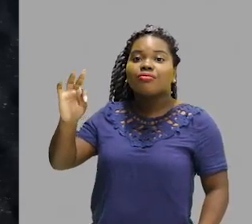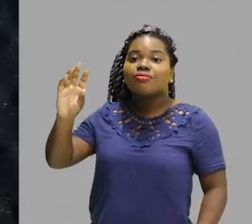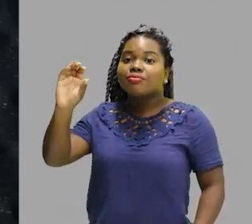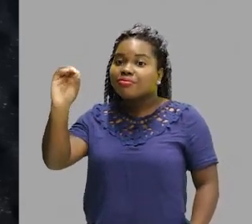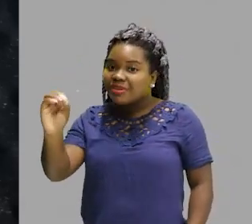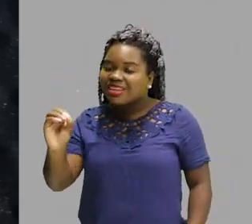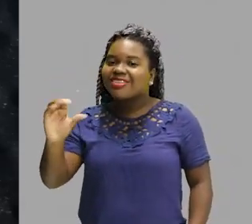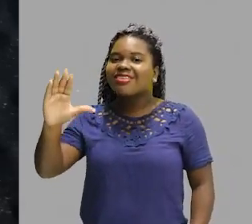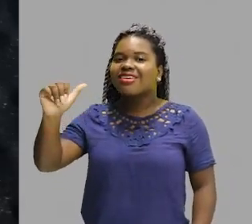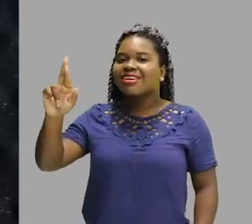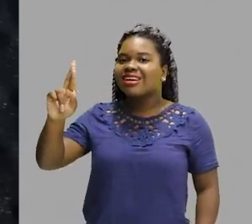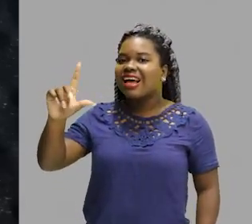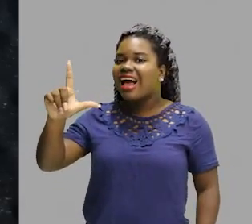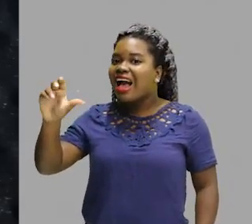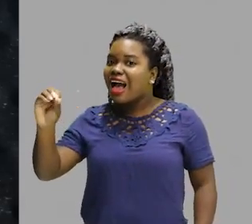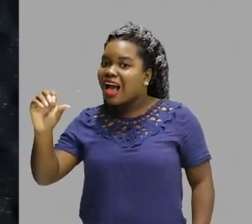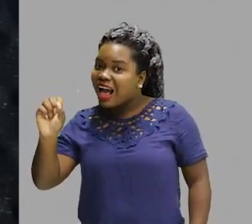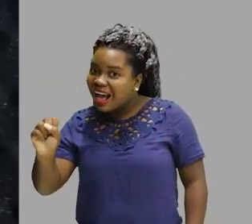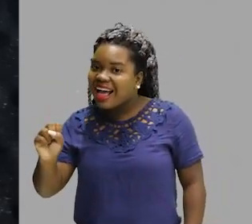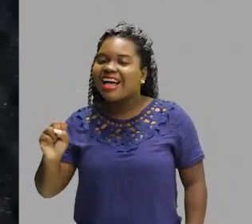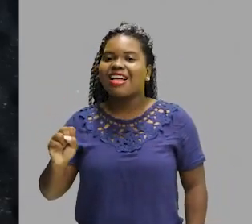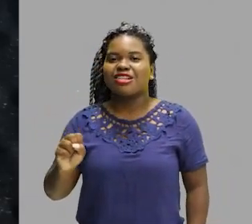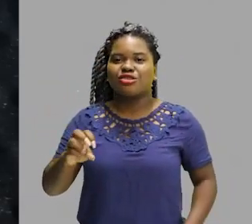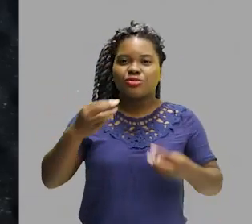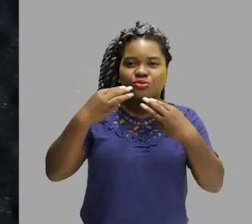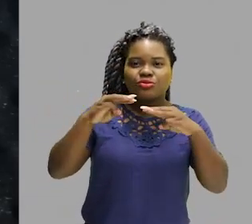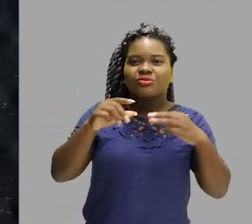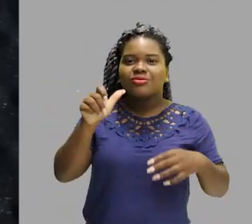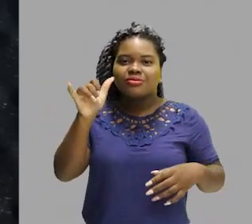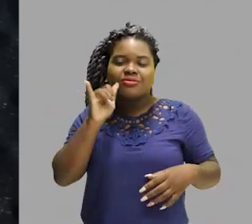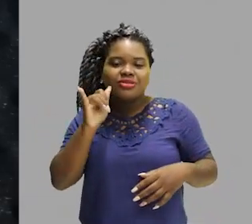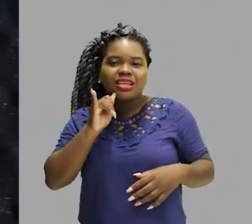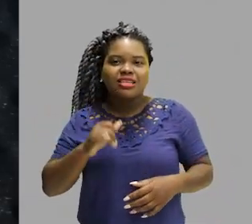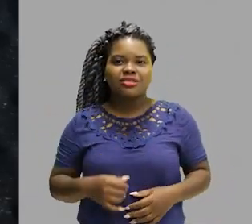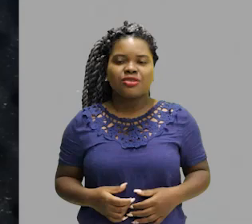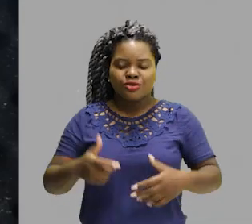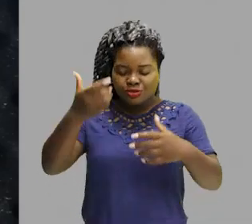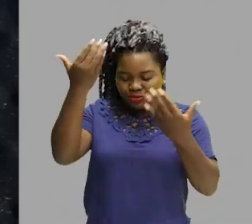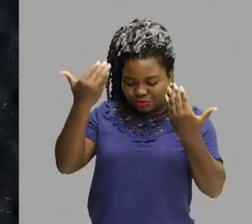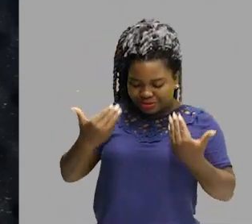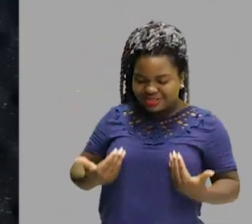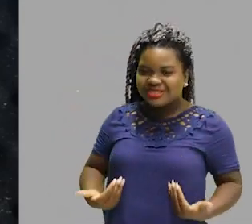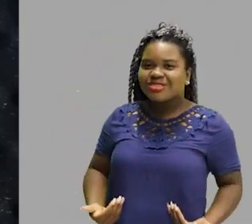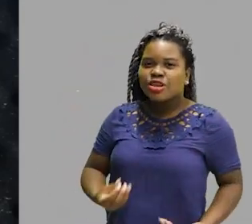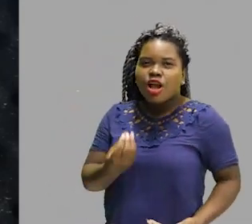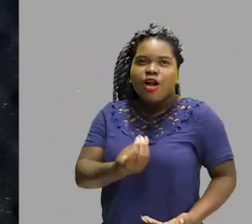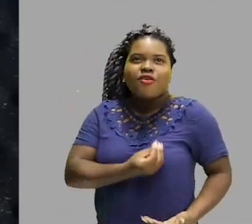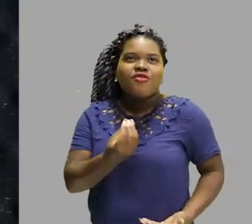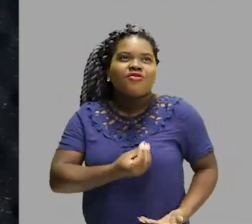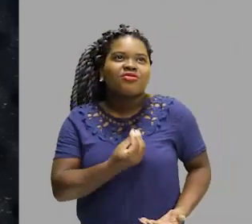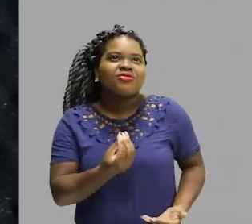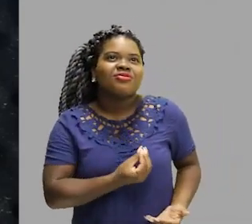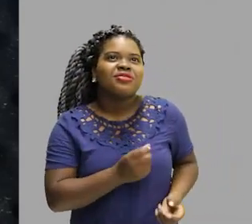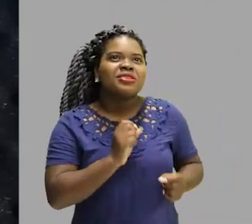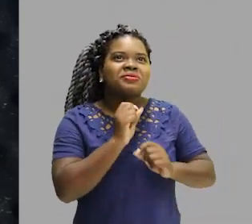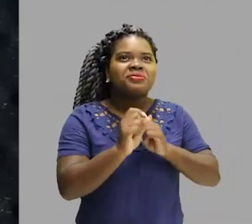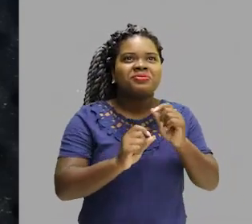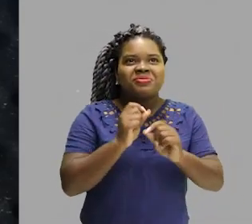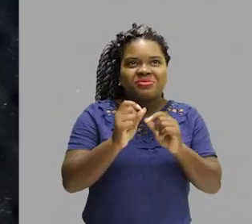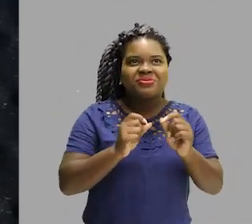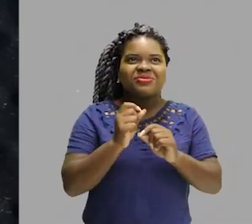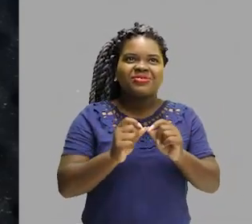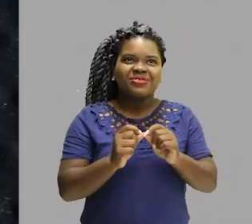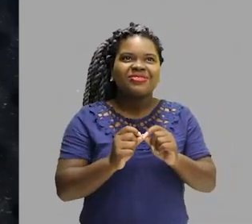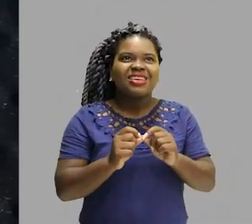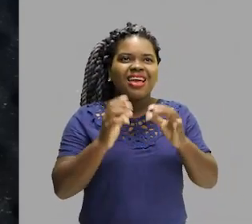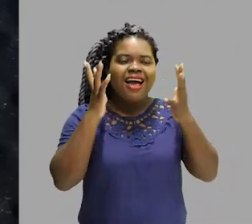quando eu estou aqui, eu vivo este momento lindo, olhando para você,